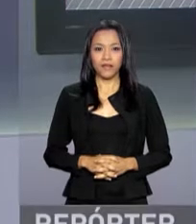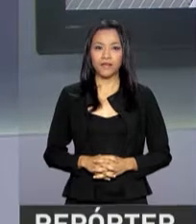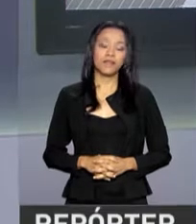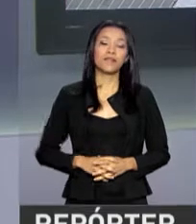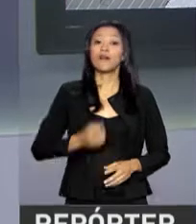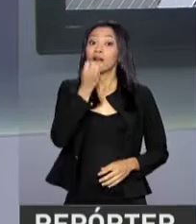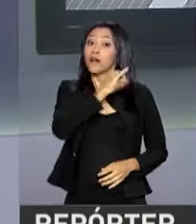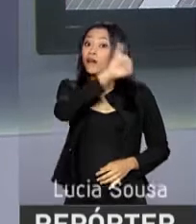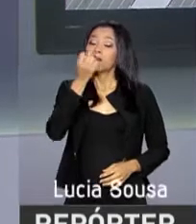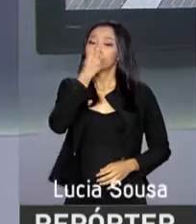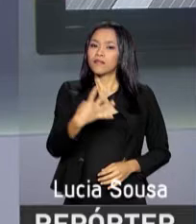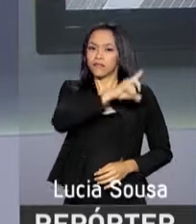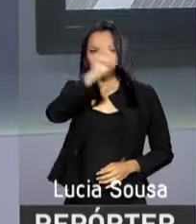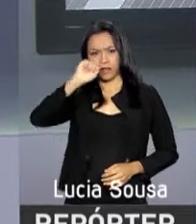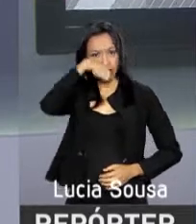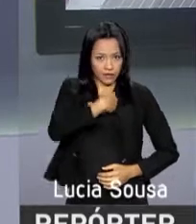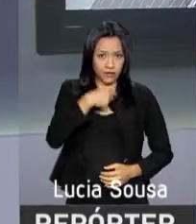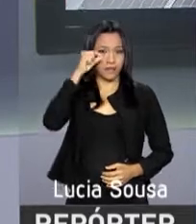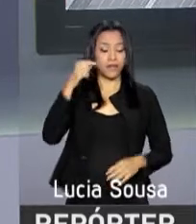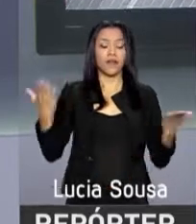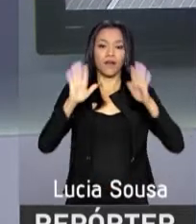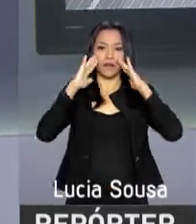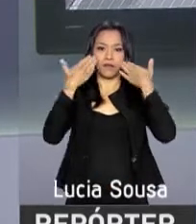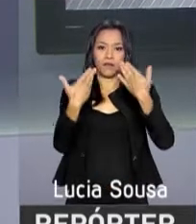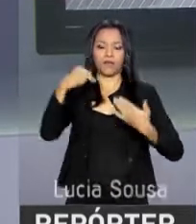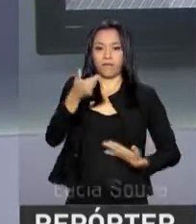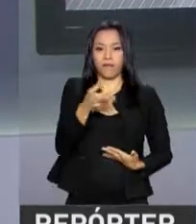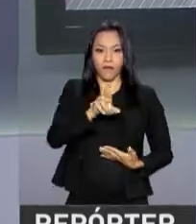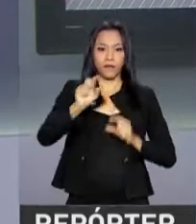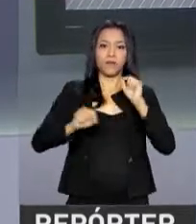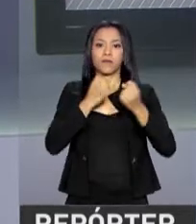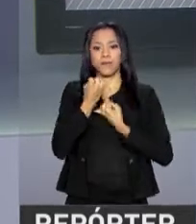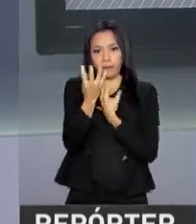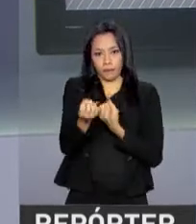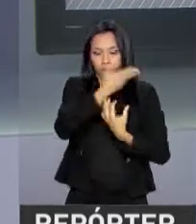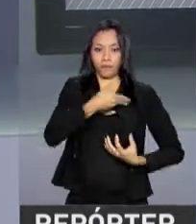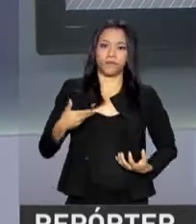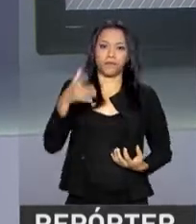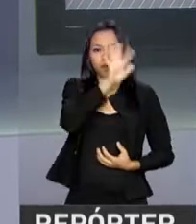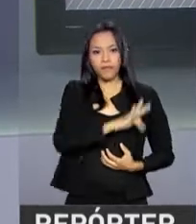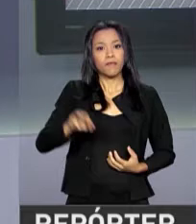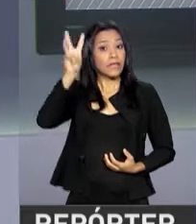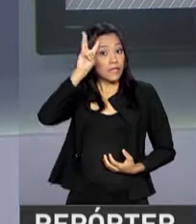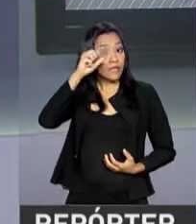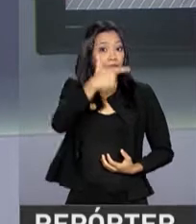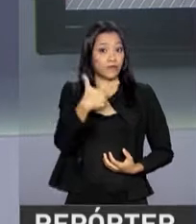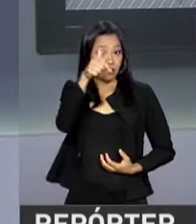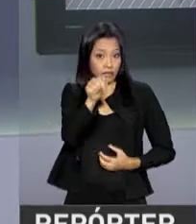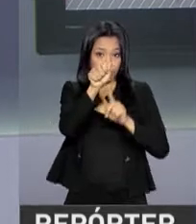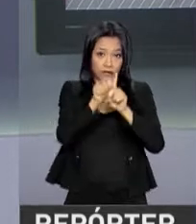olá bom dia sou carolina beck estamos lá com repórter nbr notícias do governo federal desta terça-feira